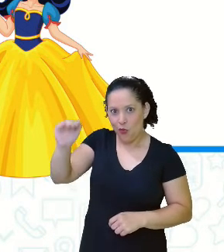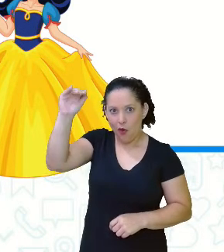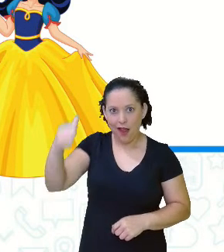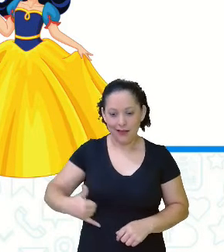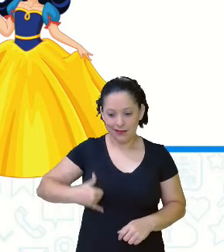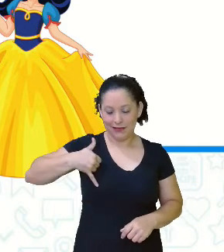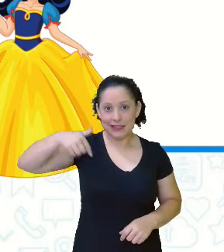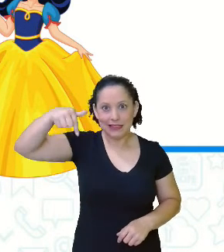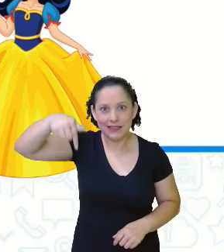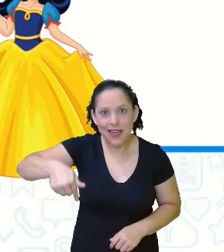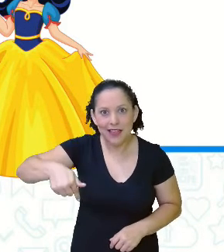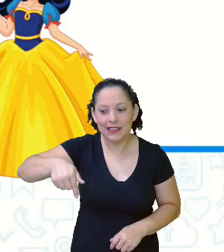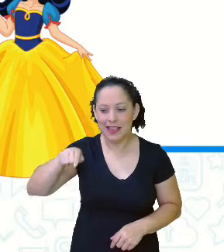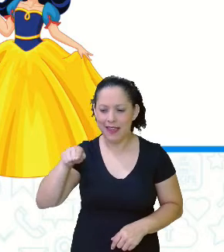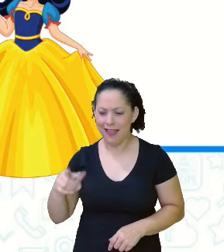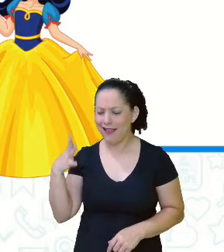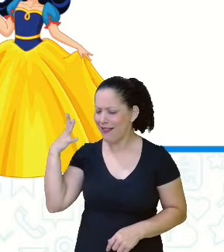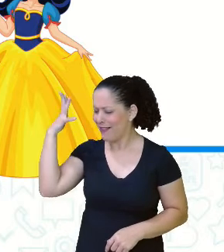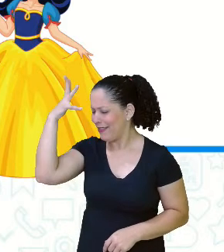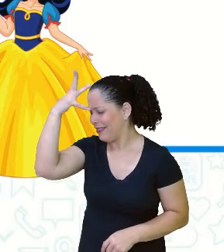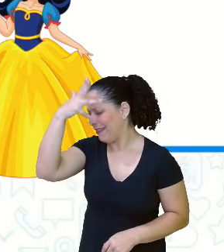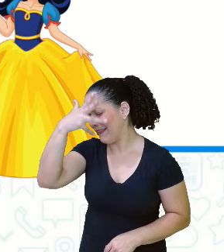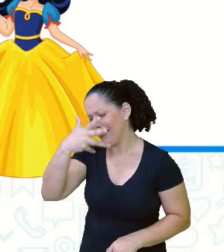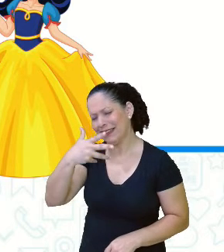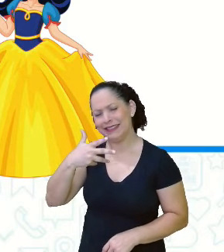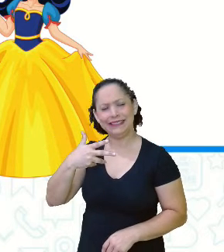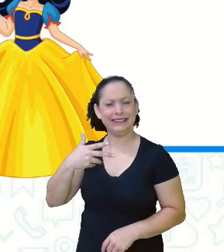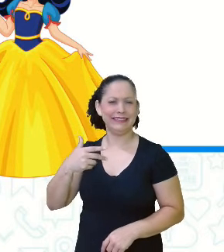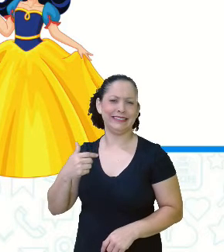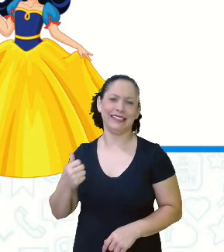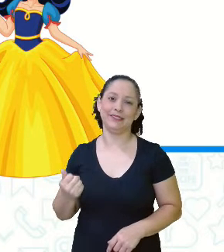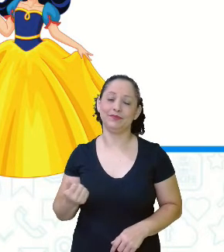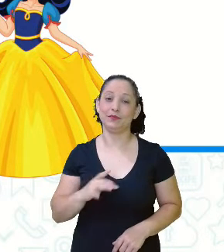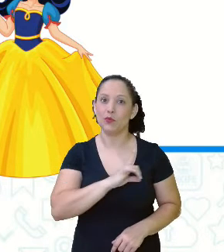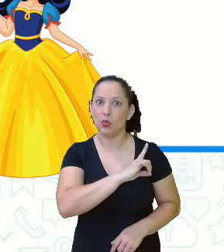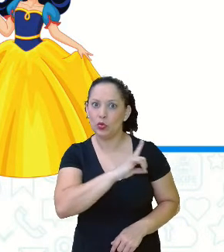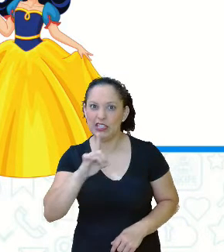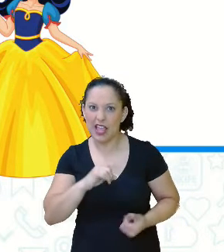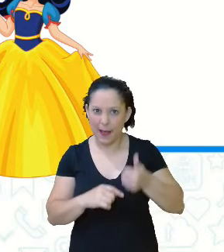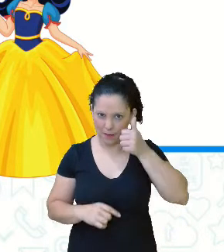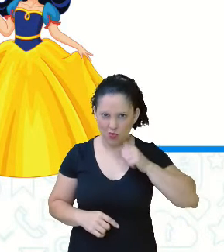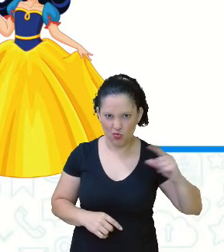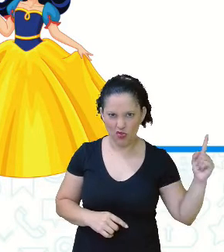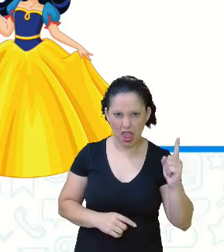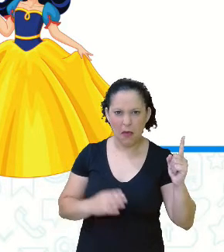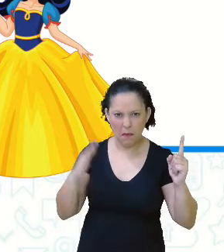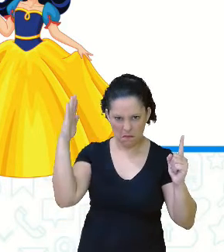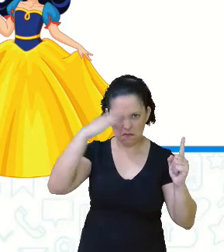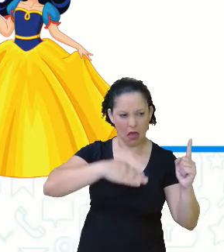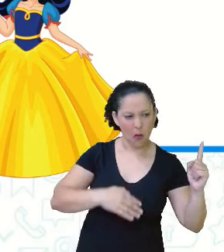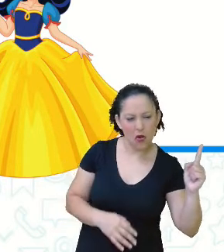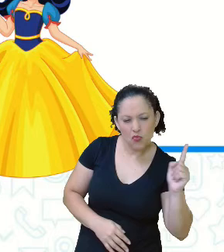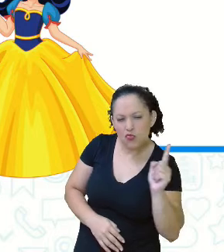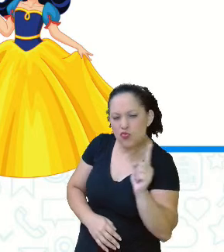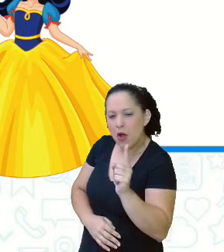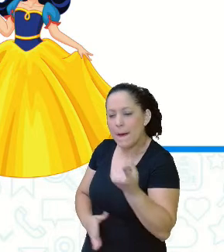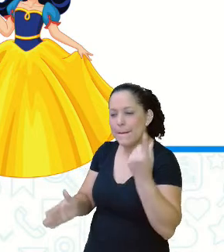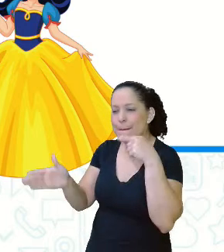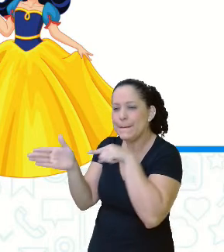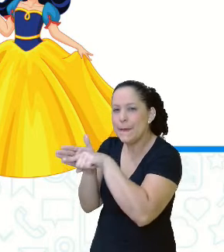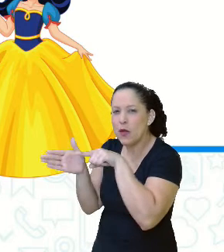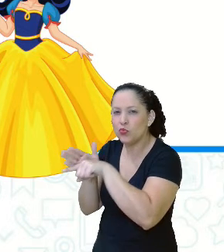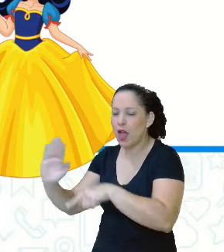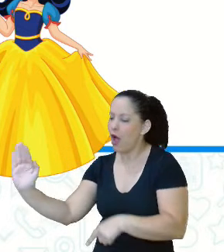idade, ela já era uma linda menina. Um dia, a rainha má foi, mais uma vez,